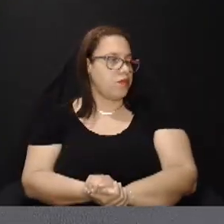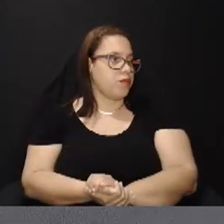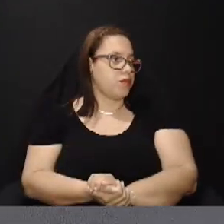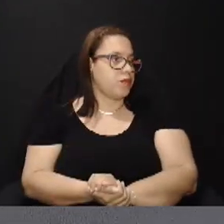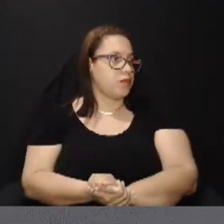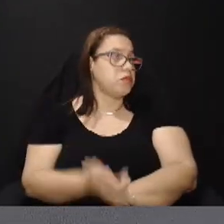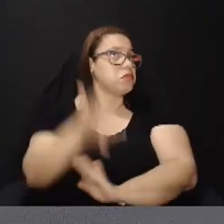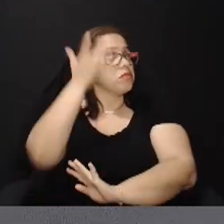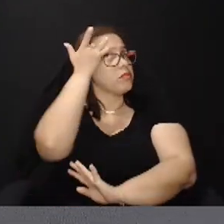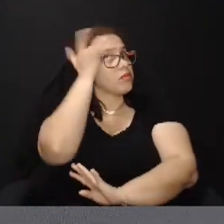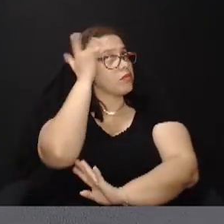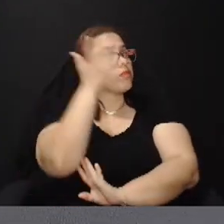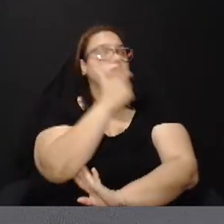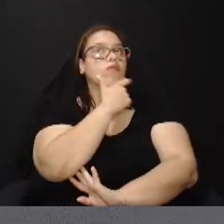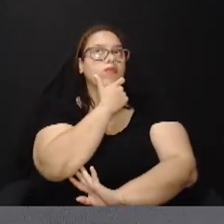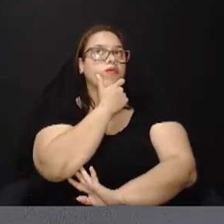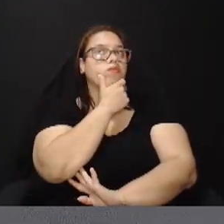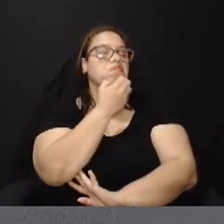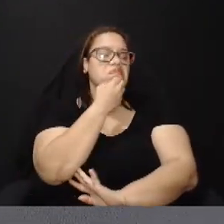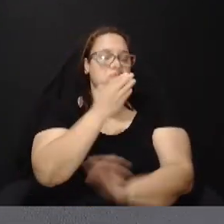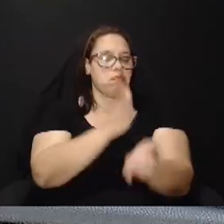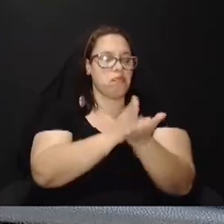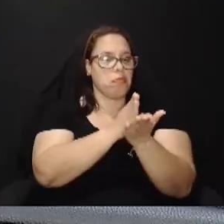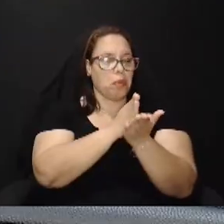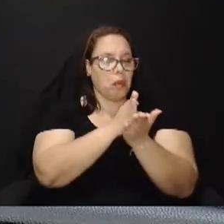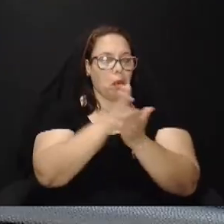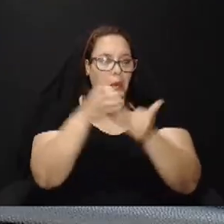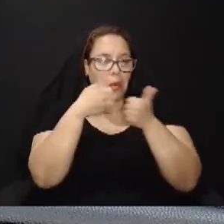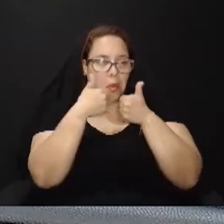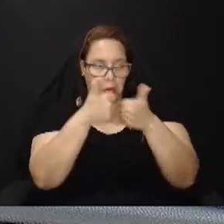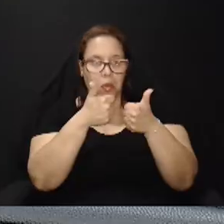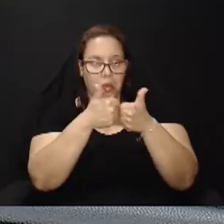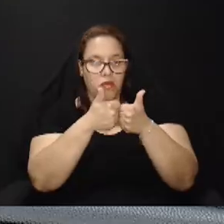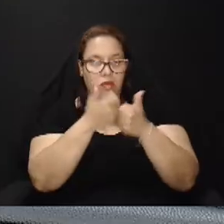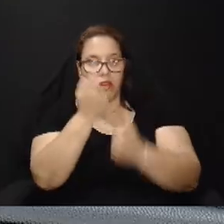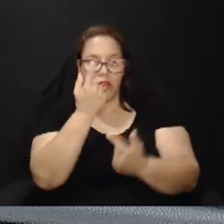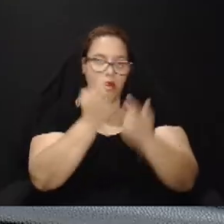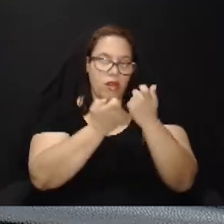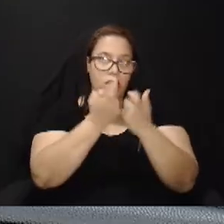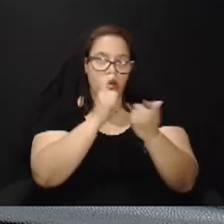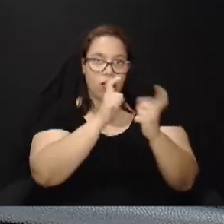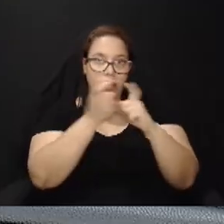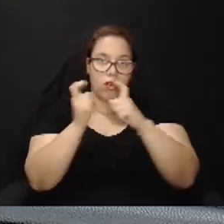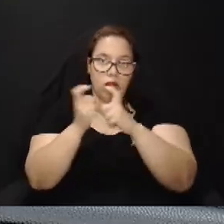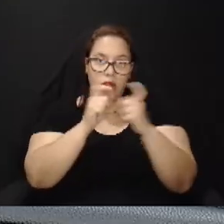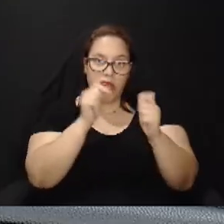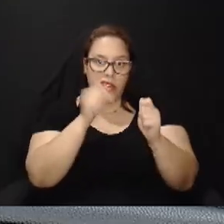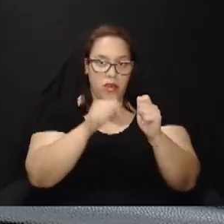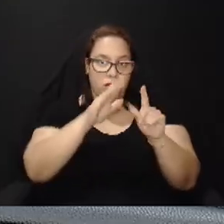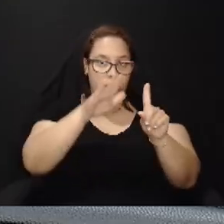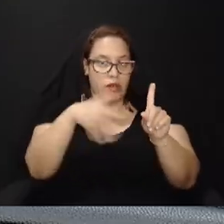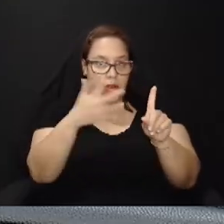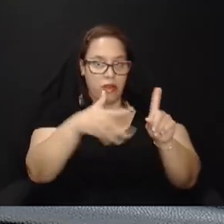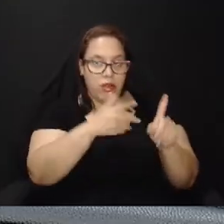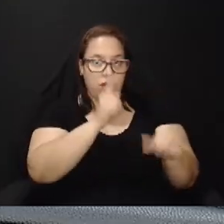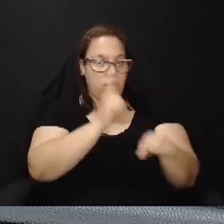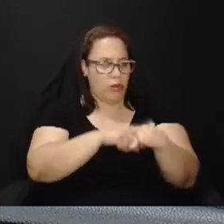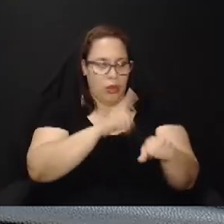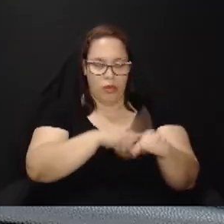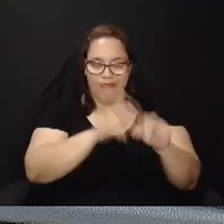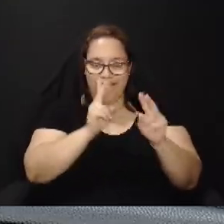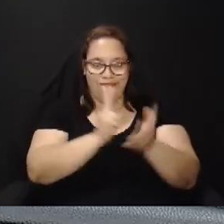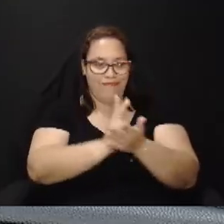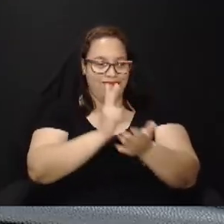comissões caminham muito bem, né? Eu já tive a honra de participar de algumas reuniões aqui, de honraria, né, o tempo inteiro, porque são inúmeras